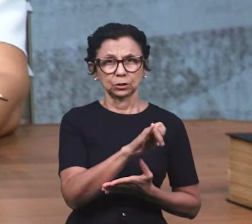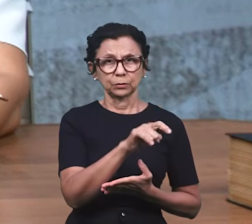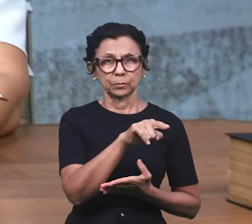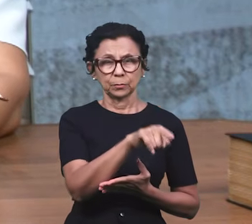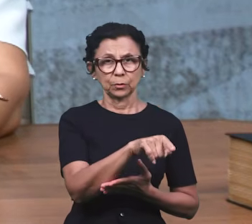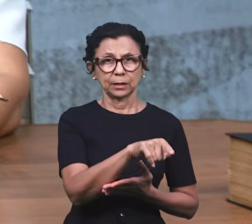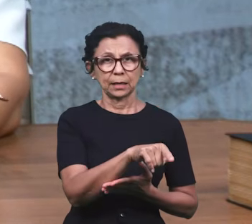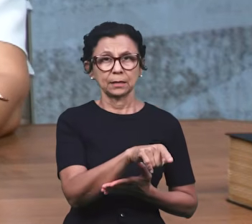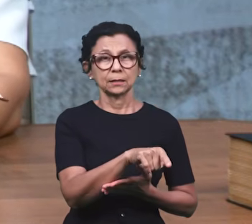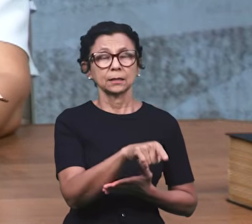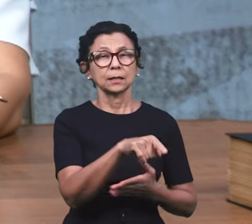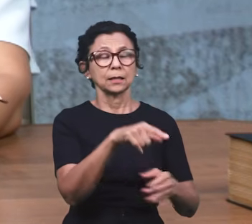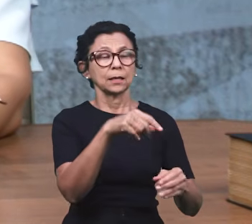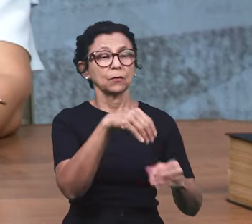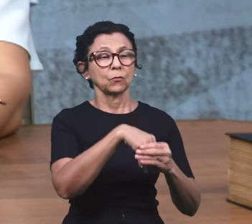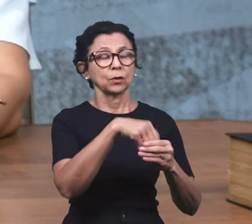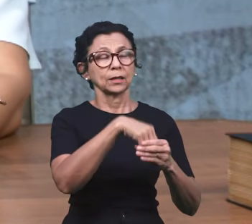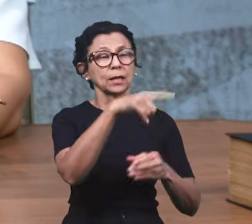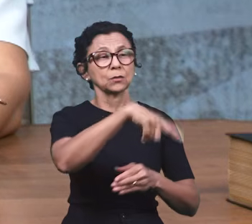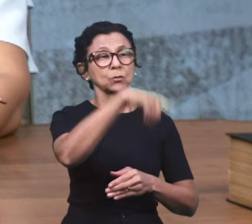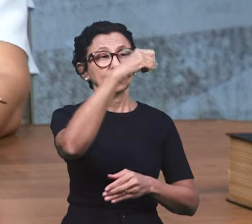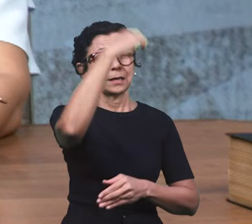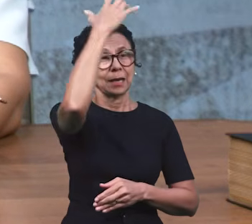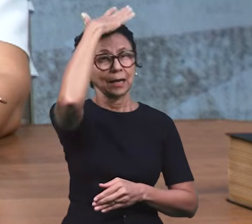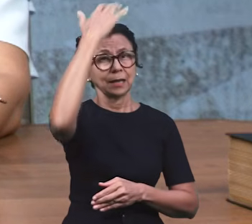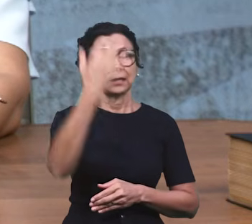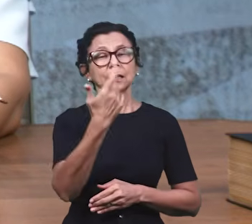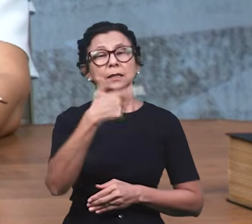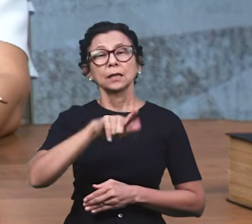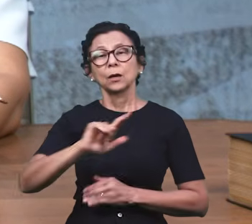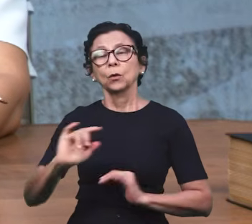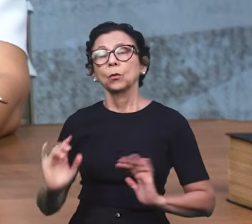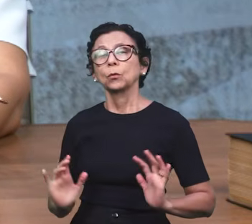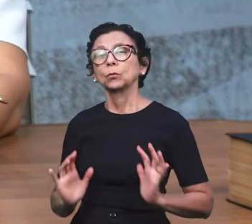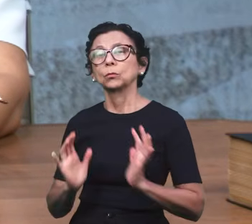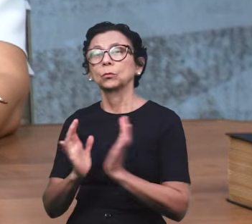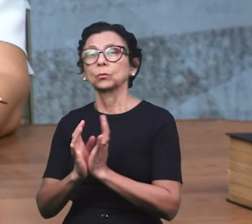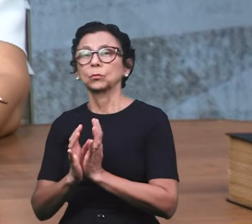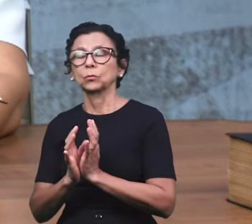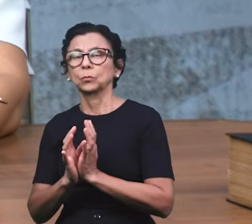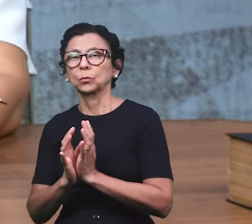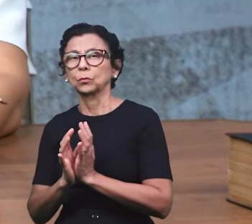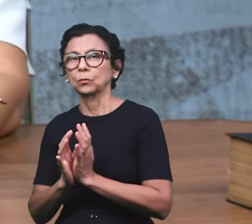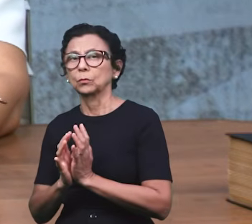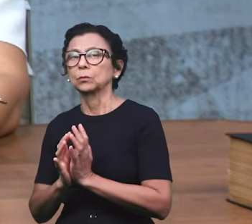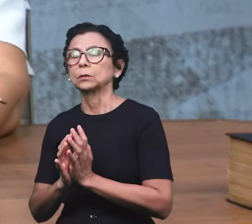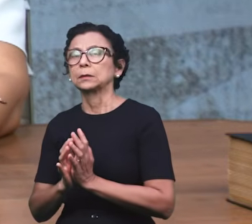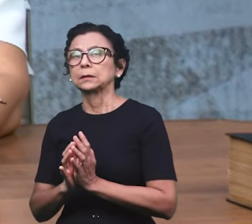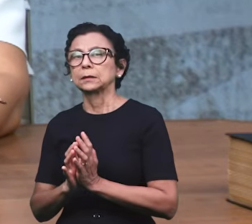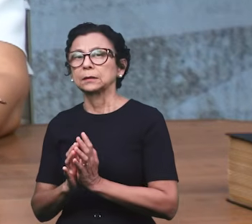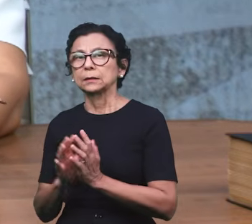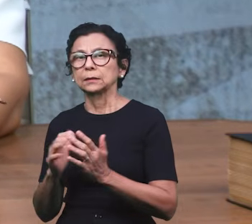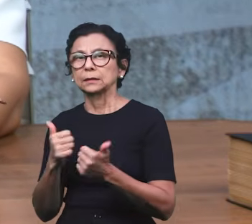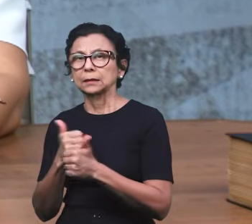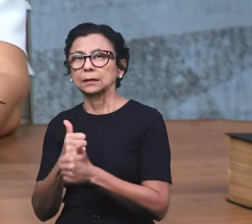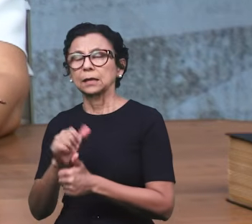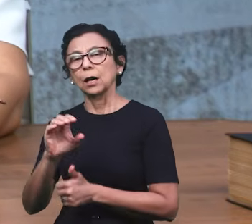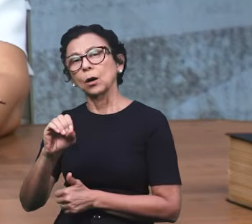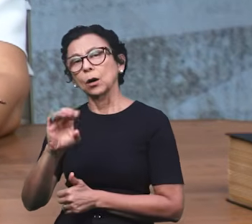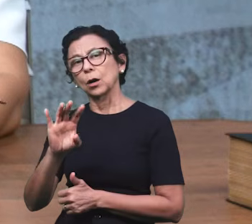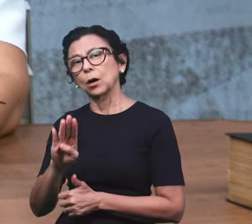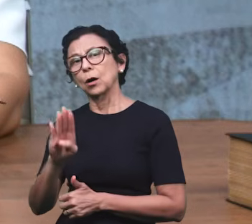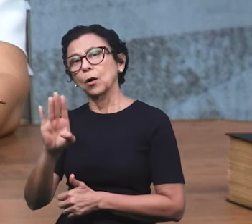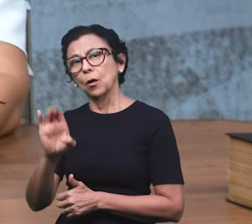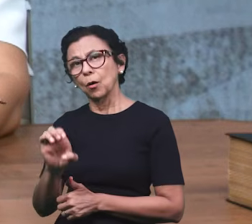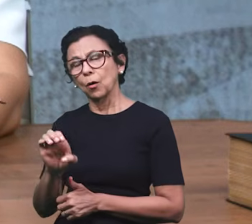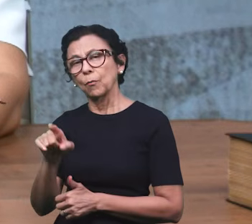rei, e a outra metade seguia a Onri. Mas o povo que seguia a Onri foi